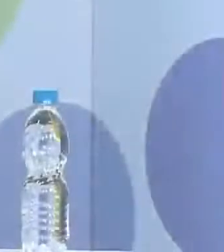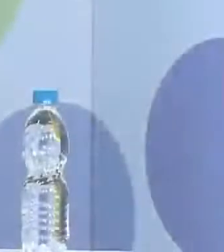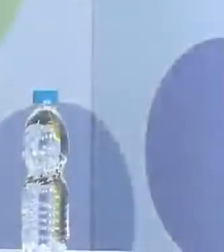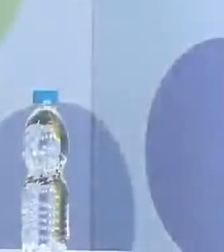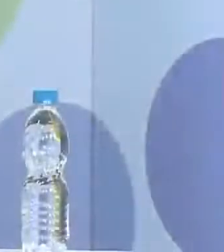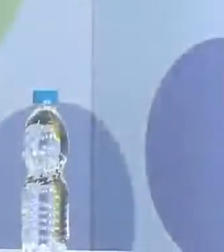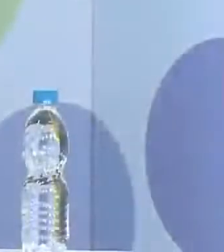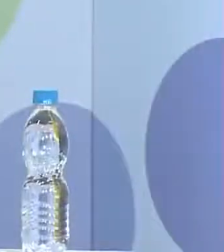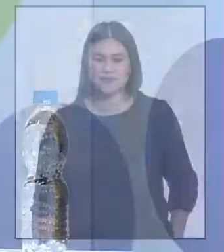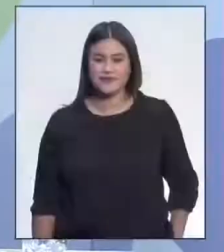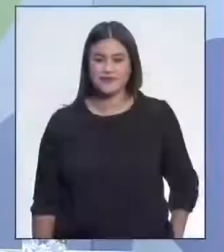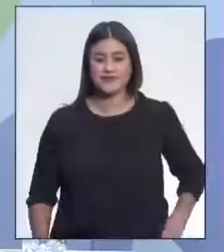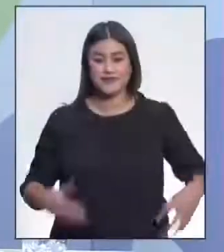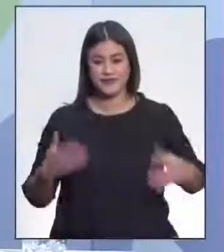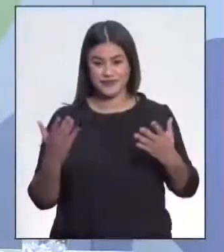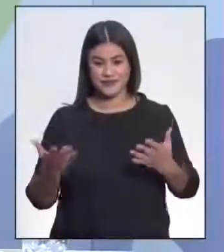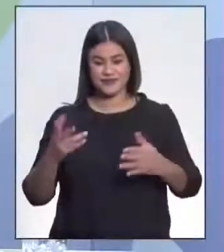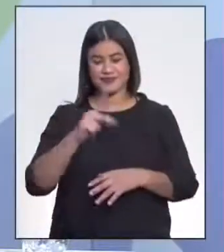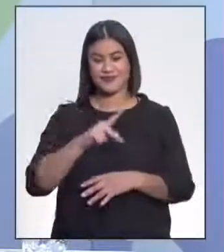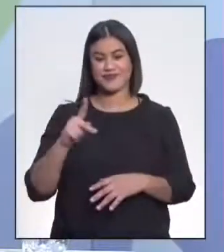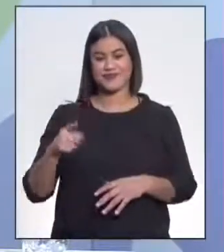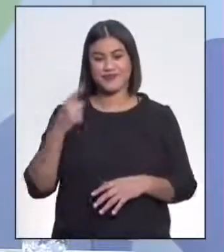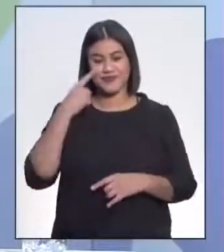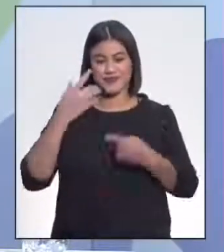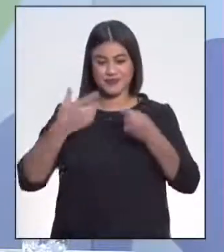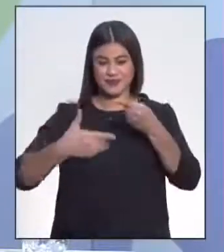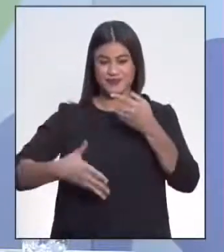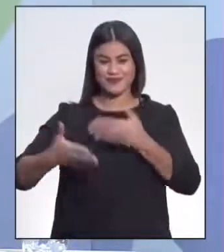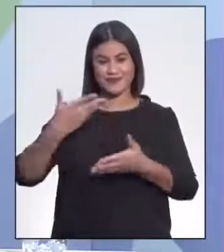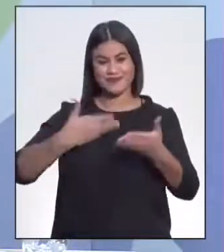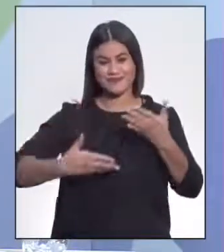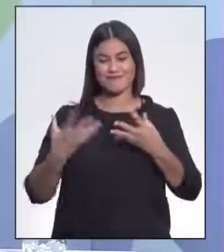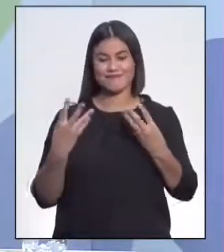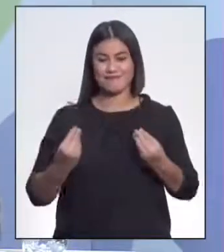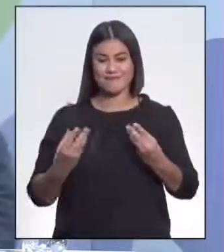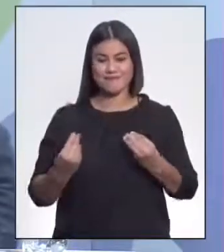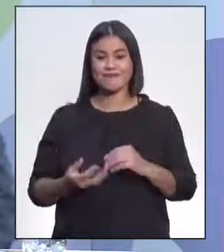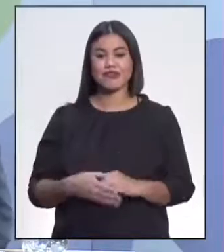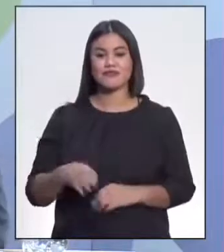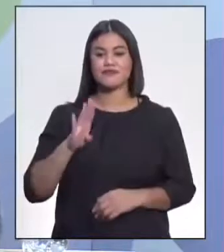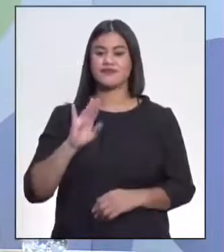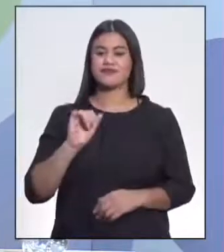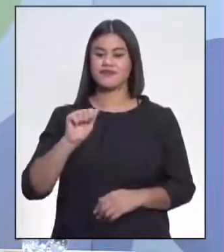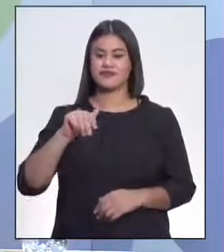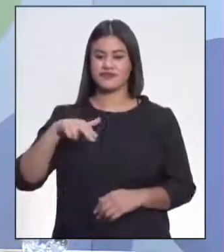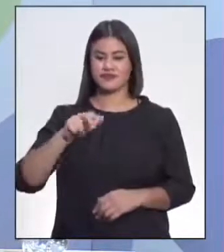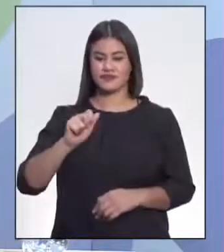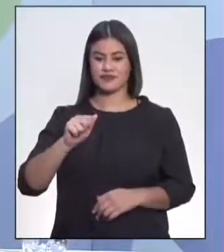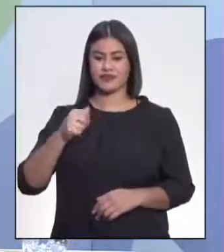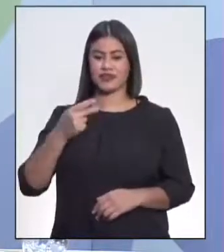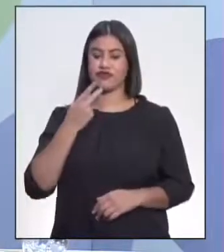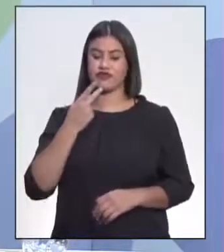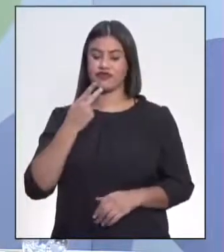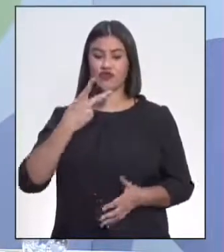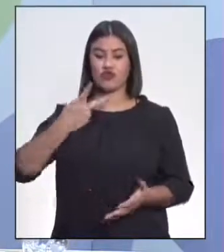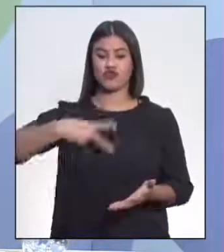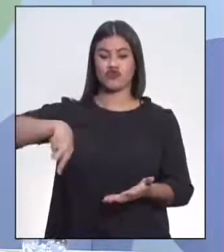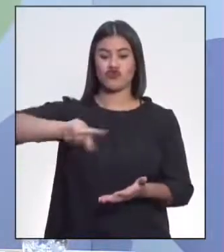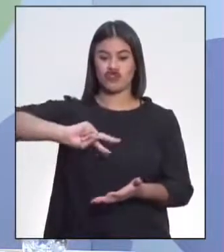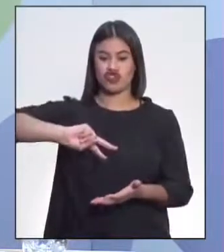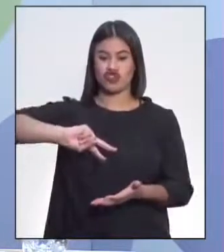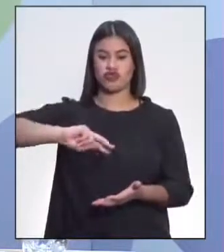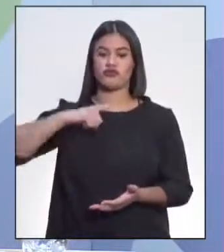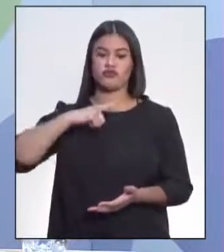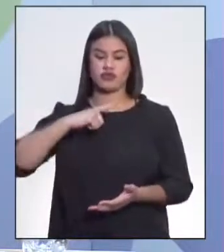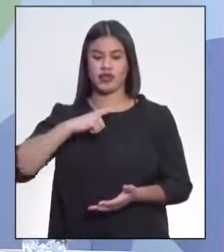Olha só, professora Fernanda, muita interação aqui, tá? A Bianca cita, né, que ela observou muitos giros na dança. O